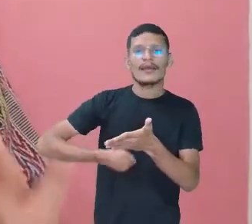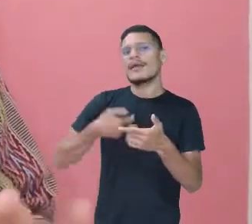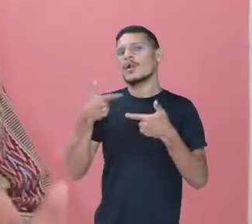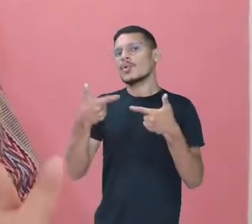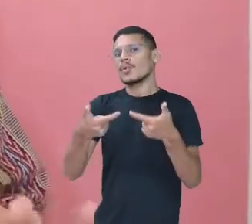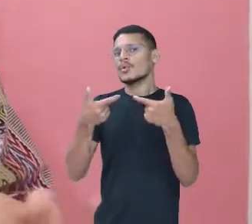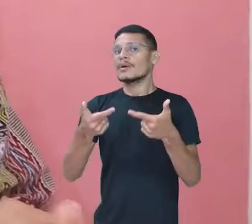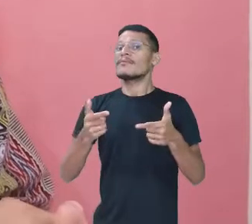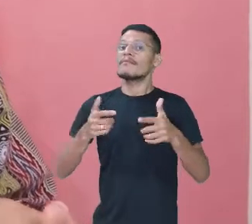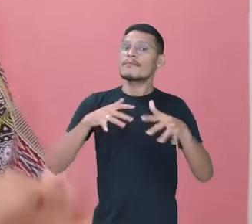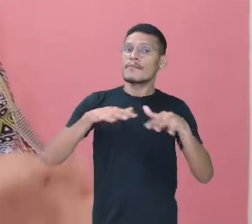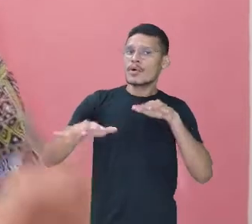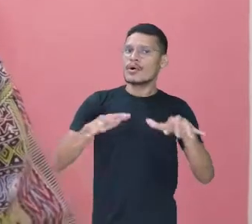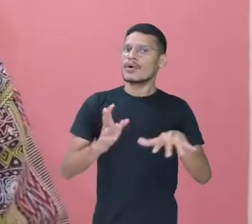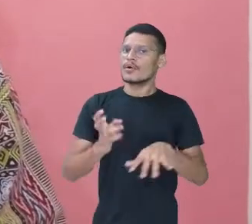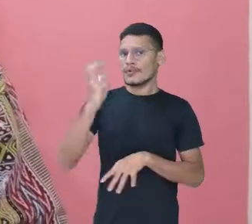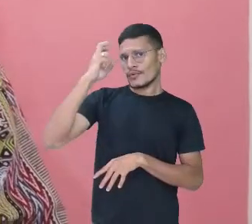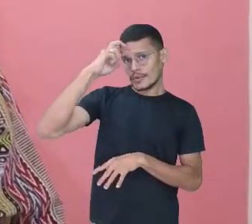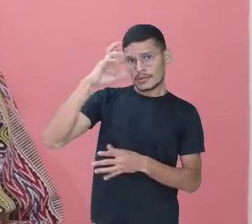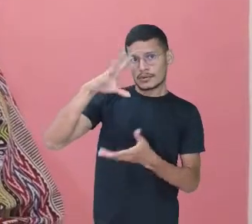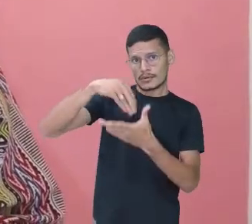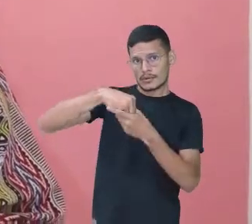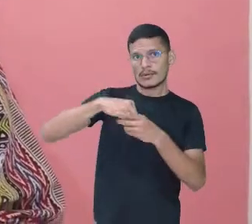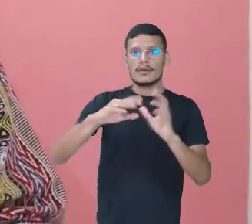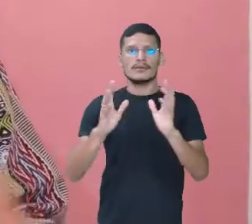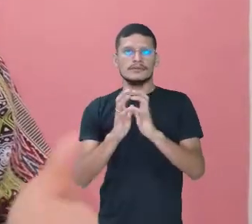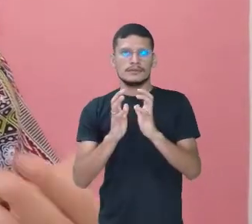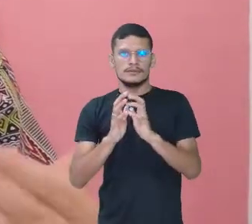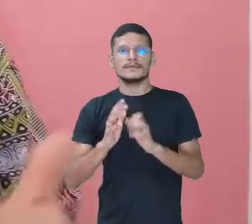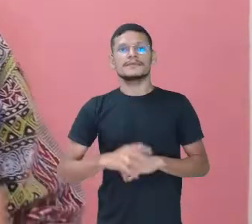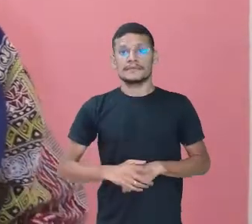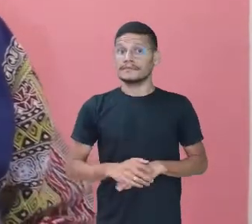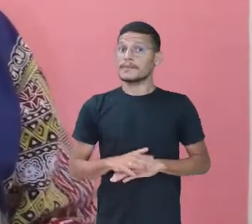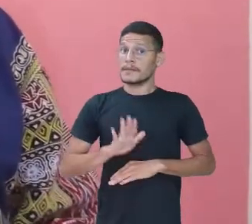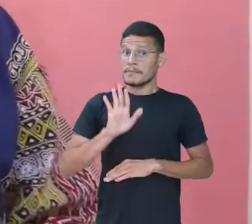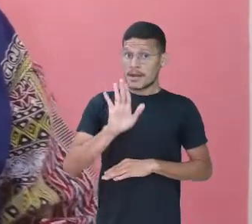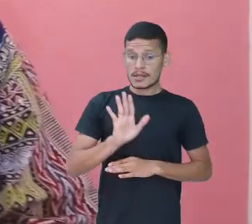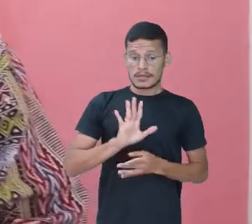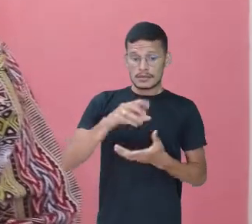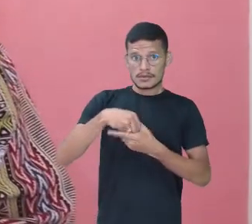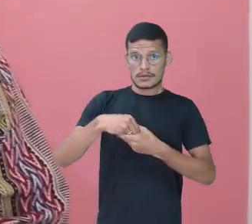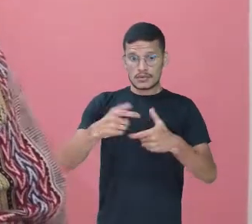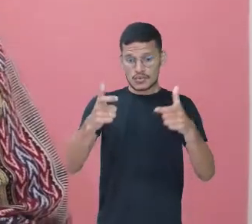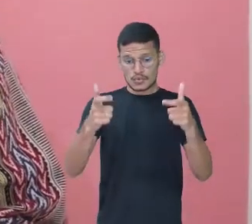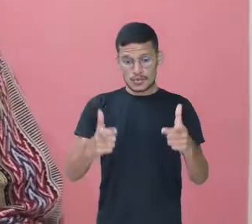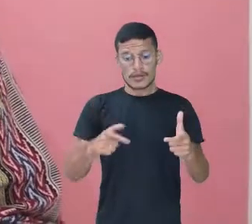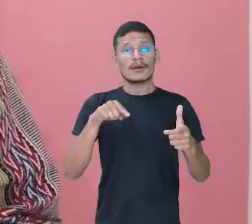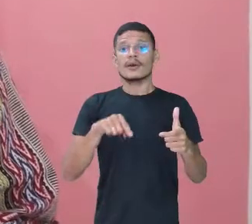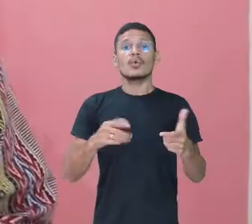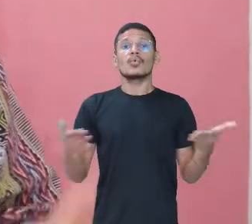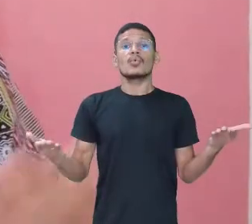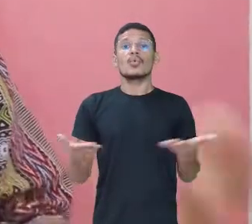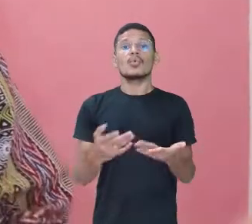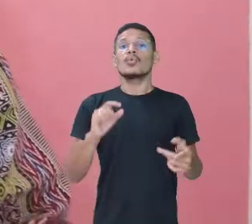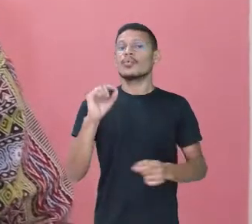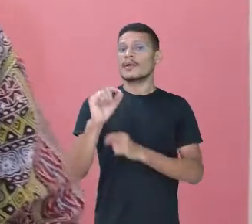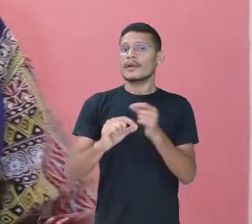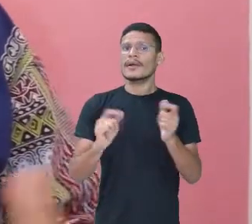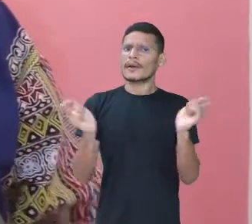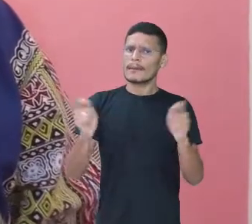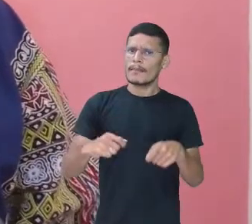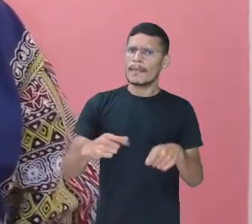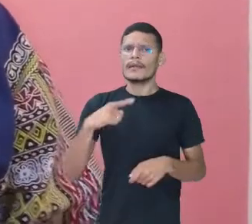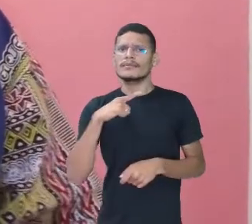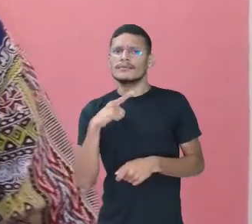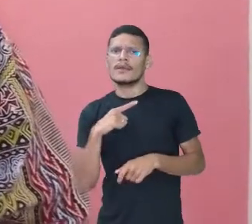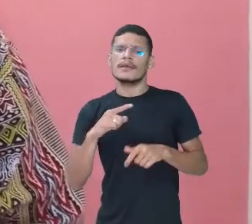manifestações culturais de Recife. Então, o Pátio do Terço, né, hoje ele também abriga